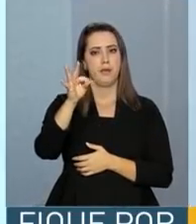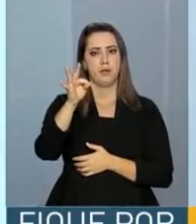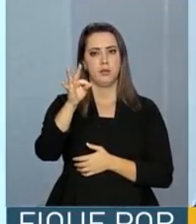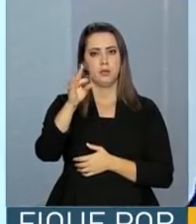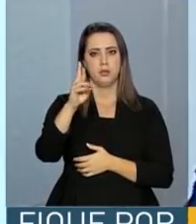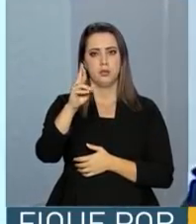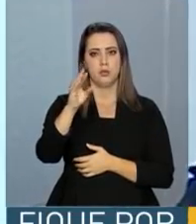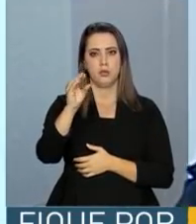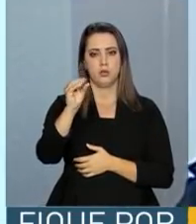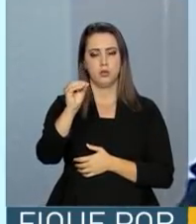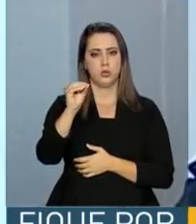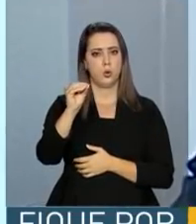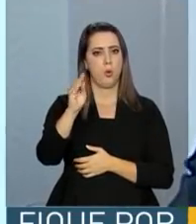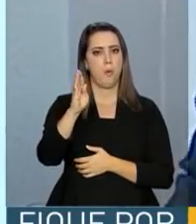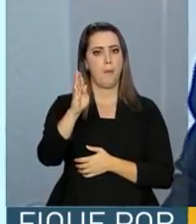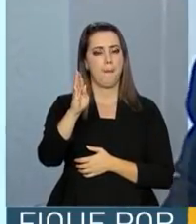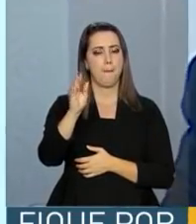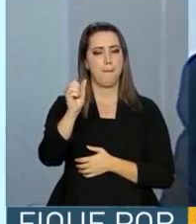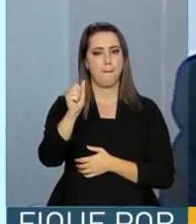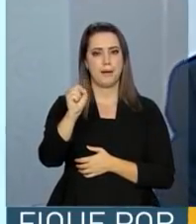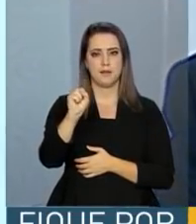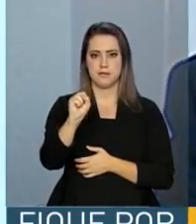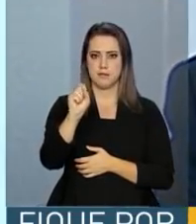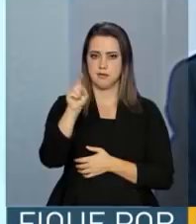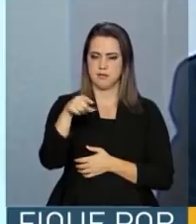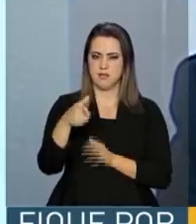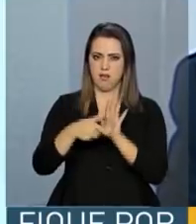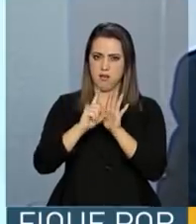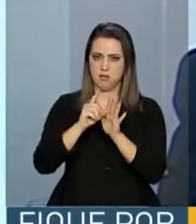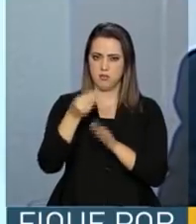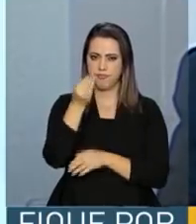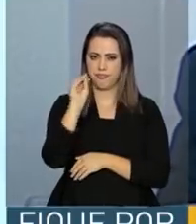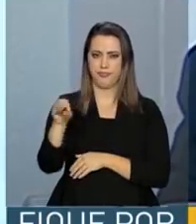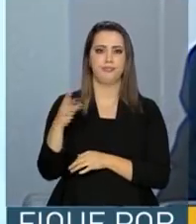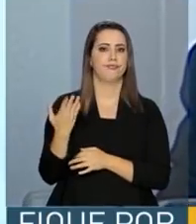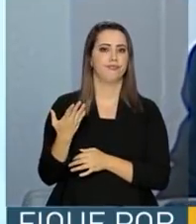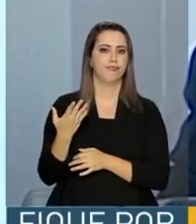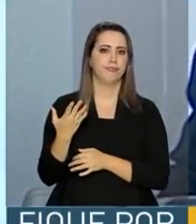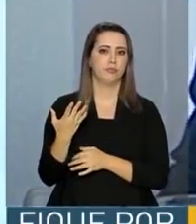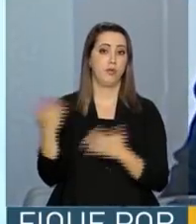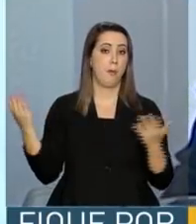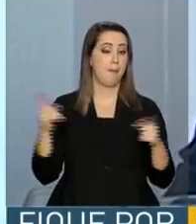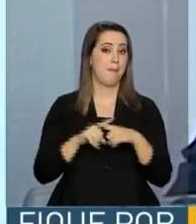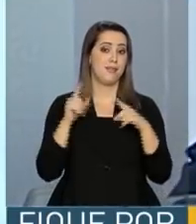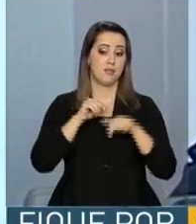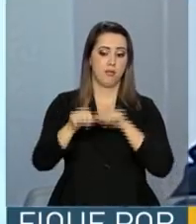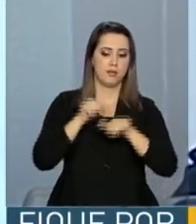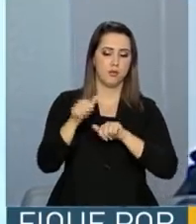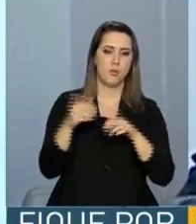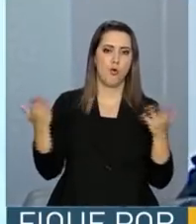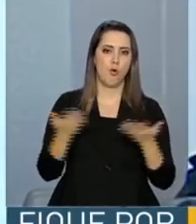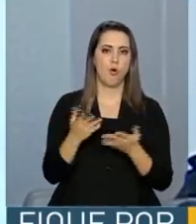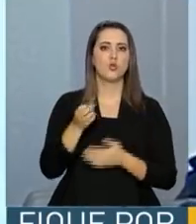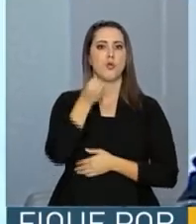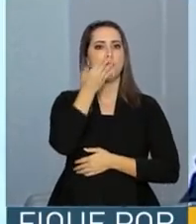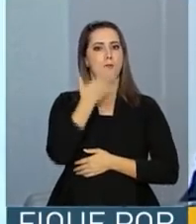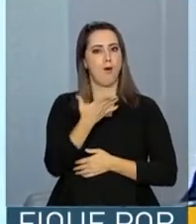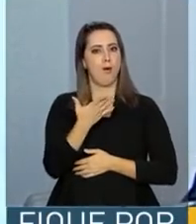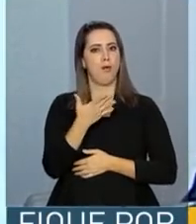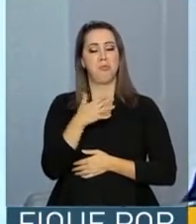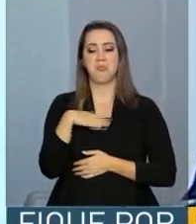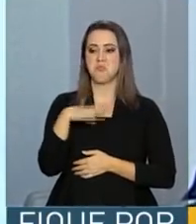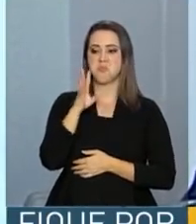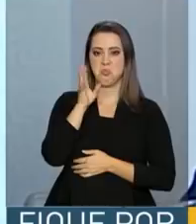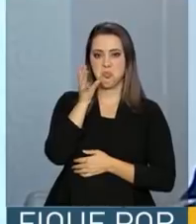desprezado até não é hoje não petrobras é uma coisa o torcedor era para as estatais do nosso país ainda ontem